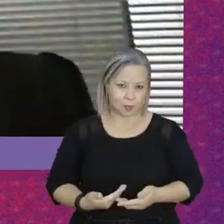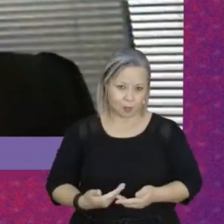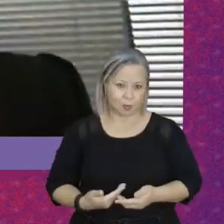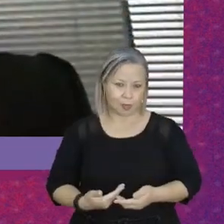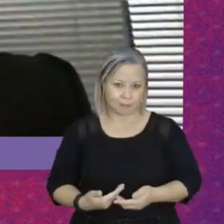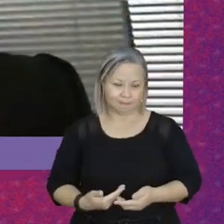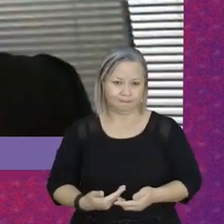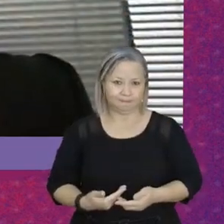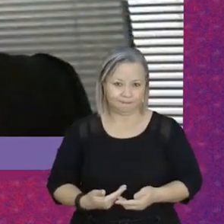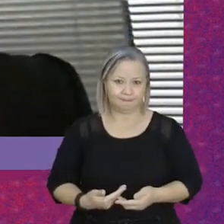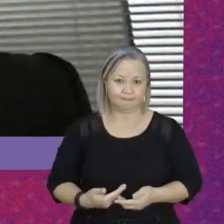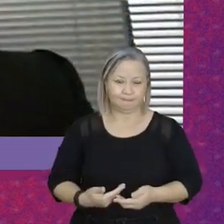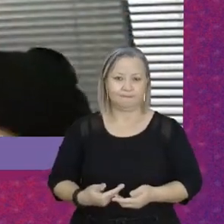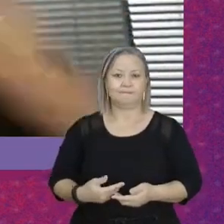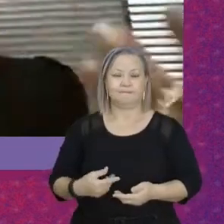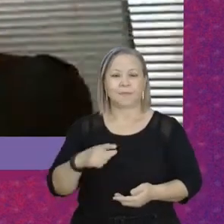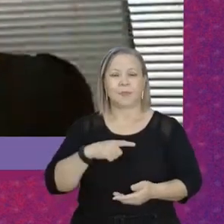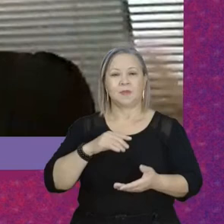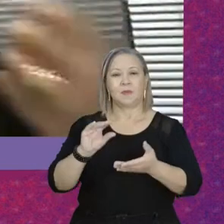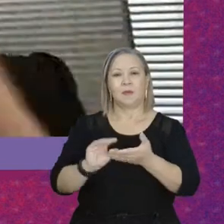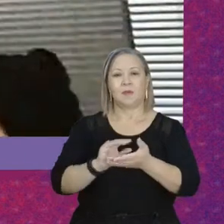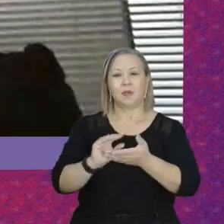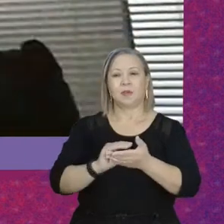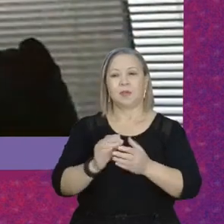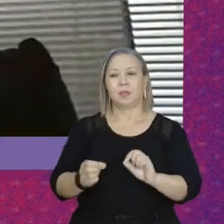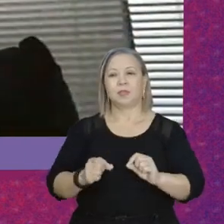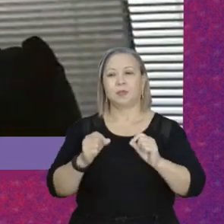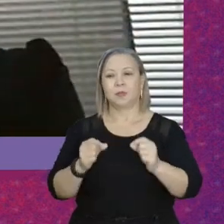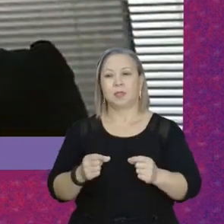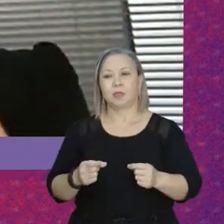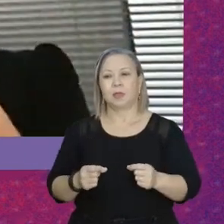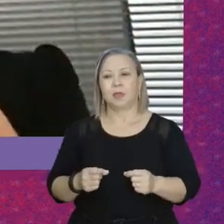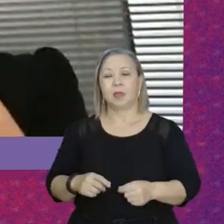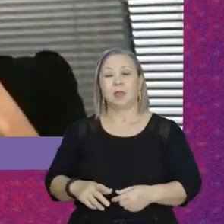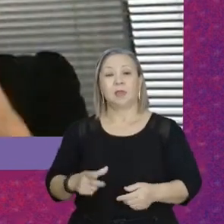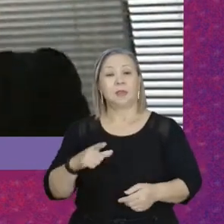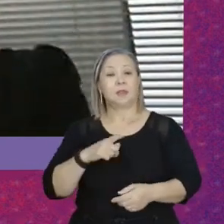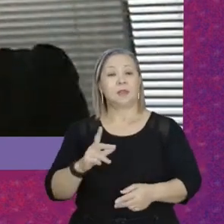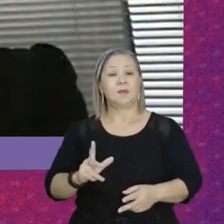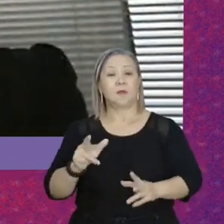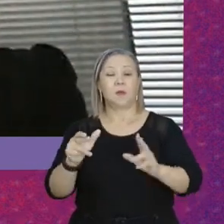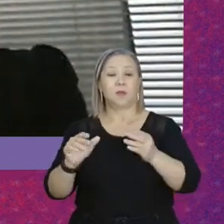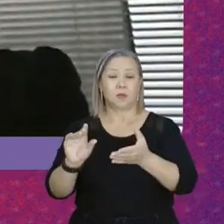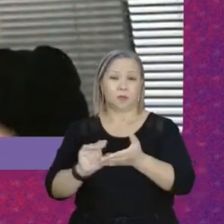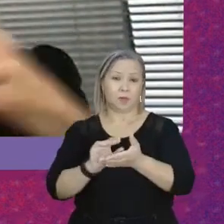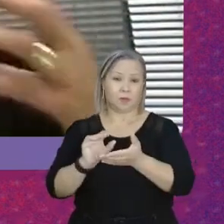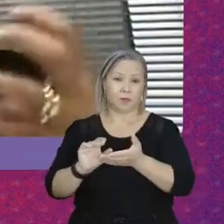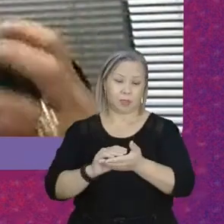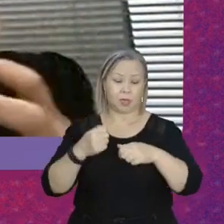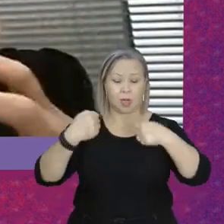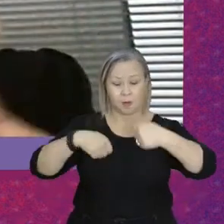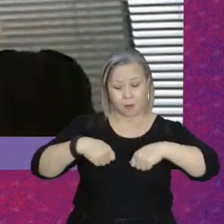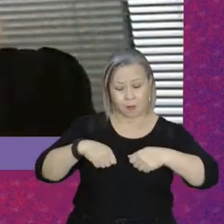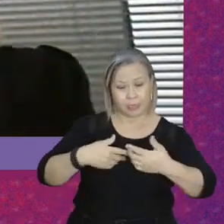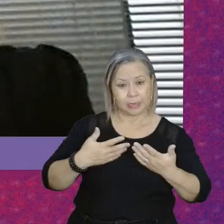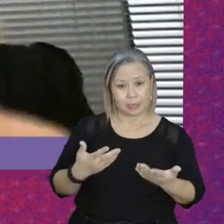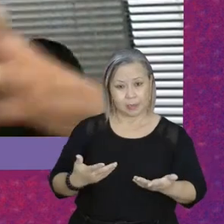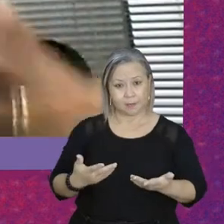tiveram, né, os investimentos, o corte, né, nos investimentos. Então, nós